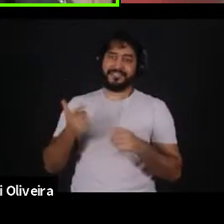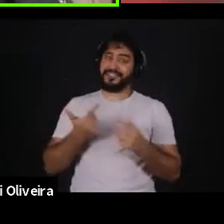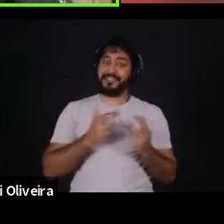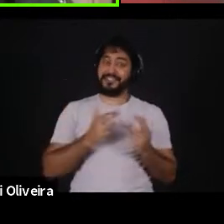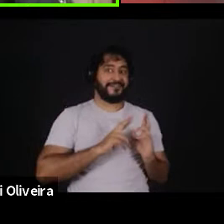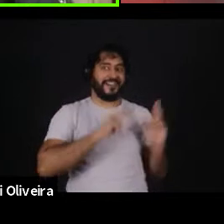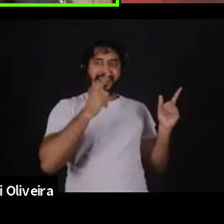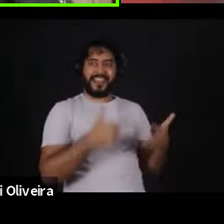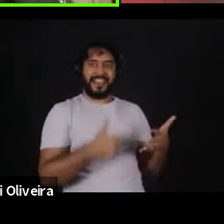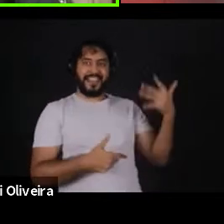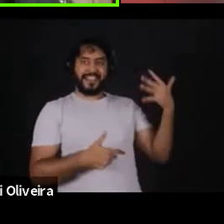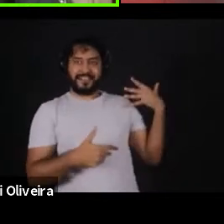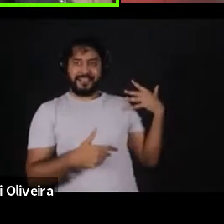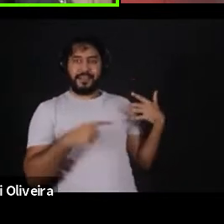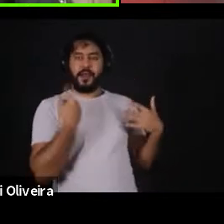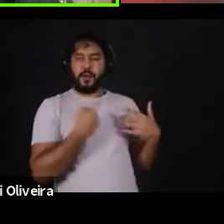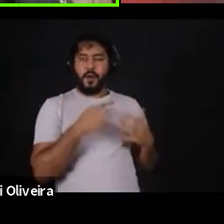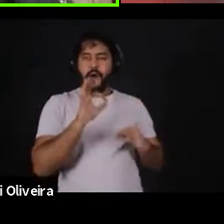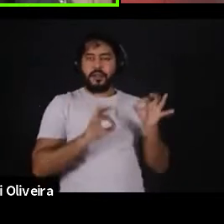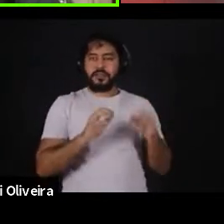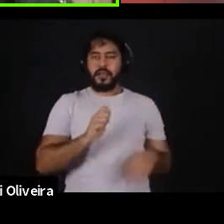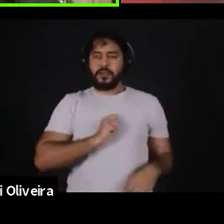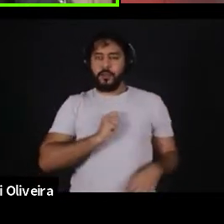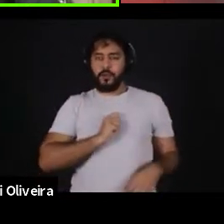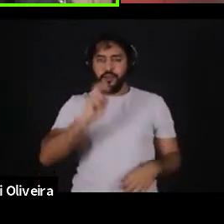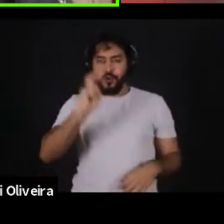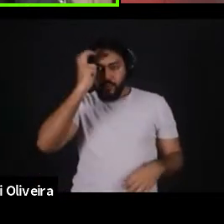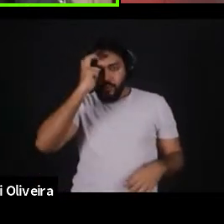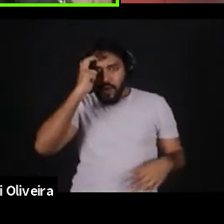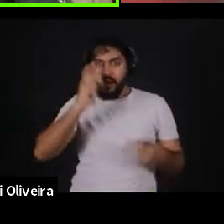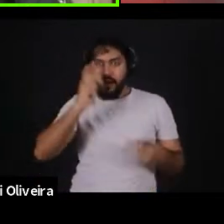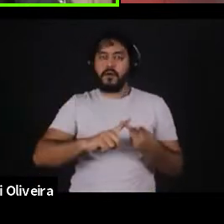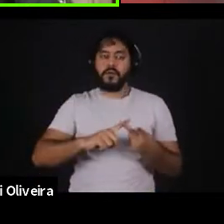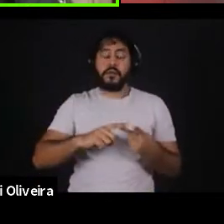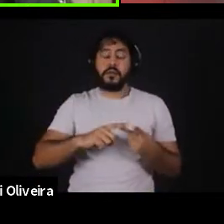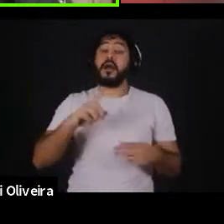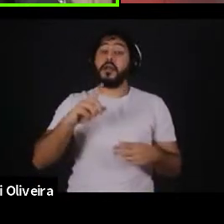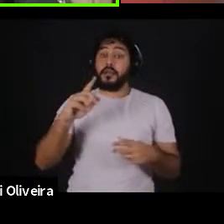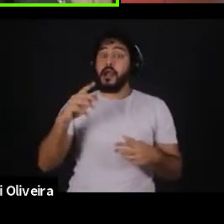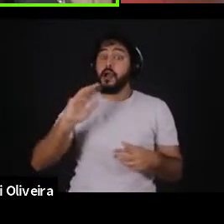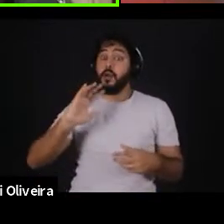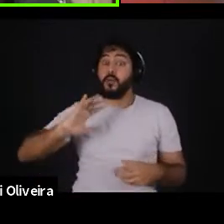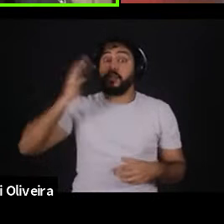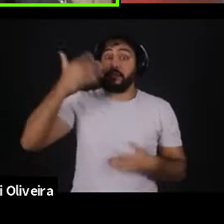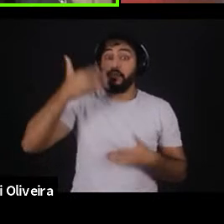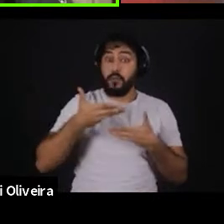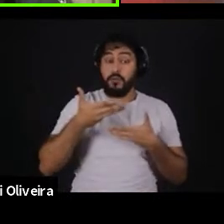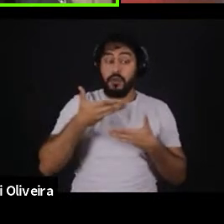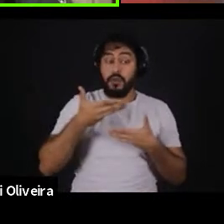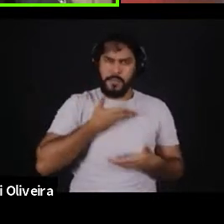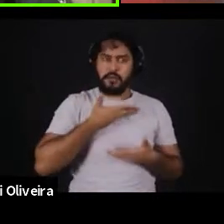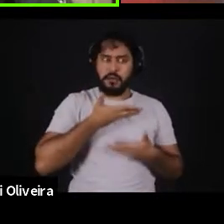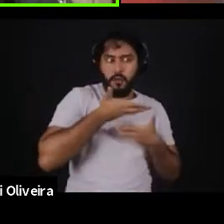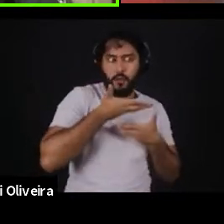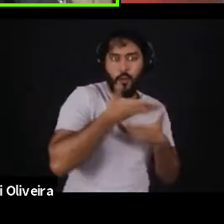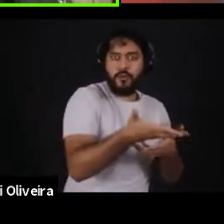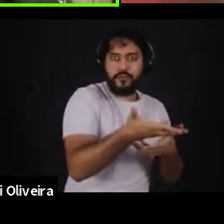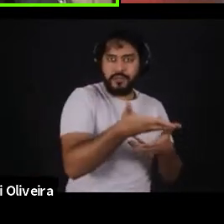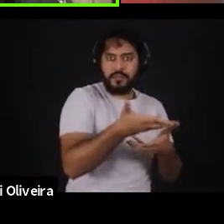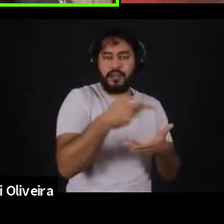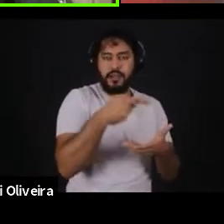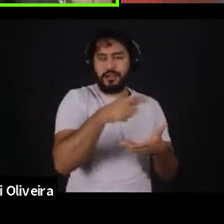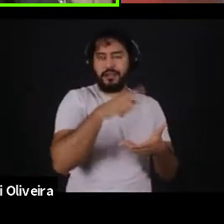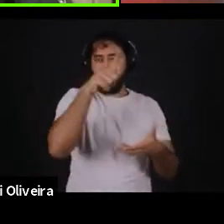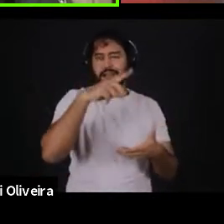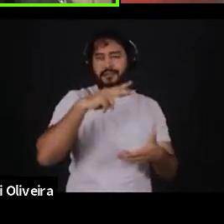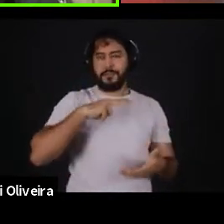treinado em fazer antropologia cultural e foi só quando eu fui convidado por amigos que eram e amigas em Portugal,